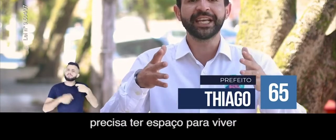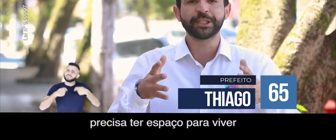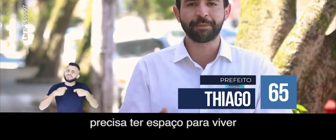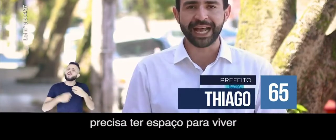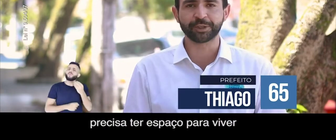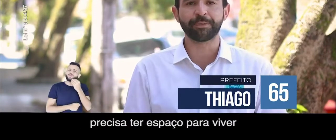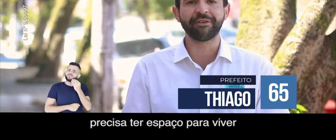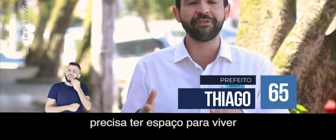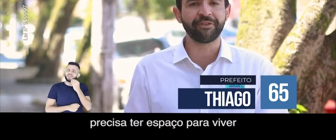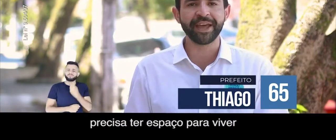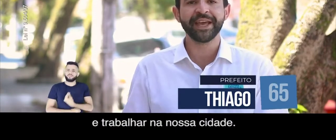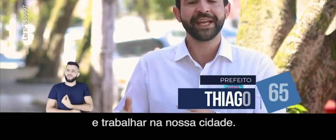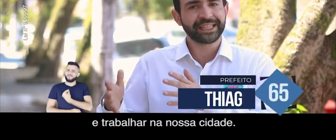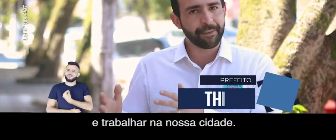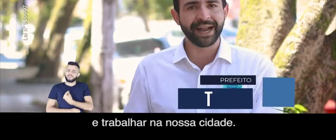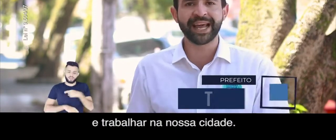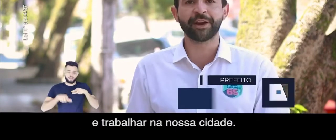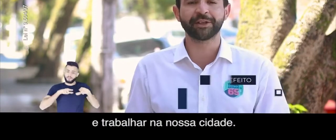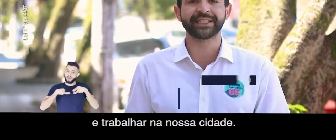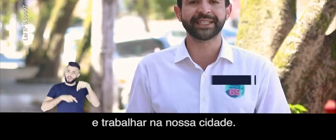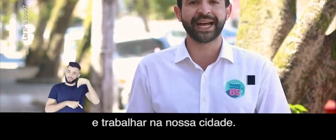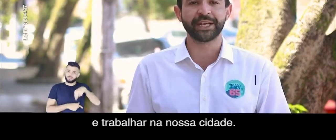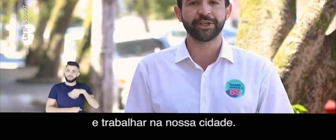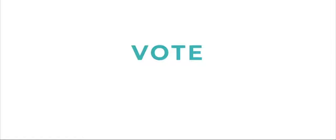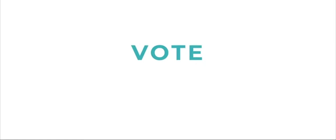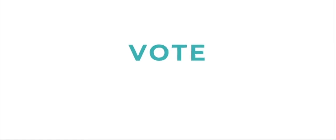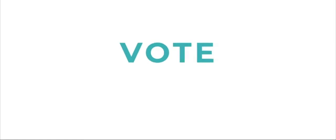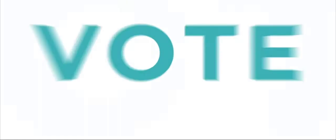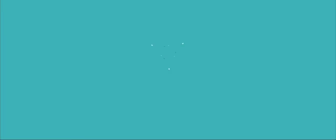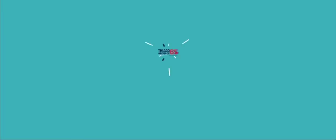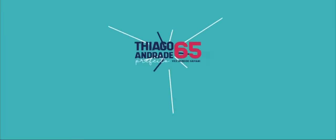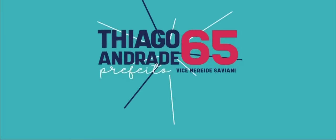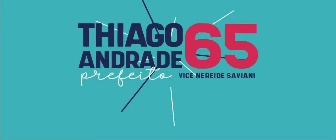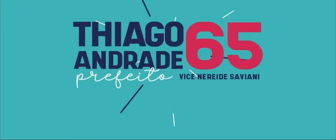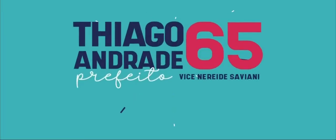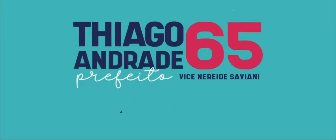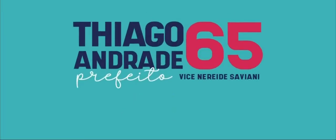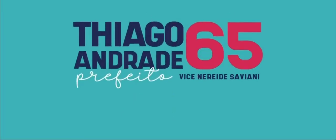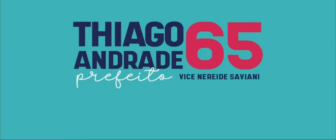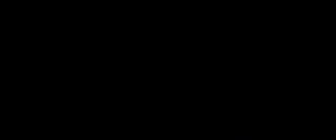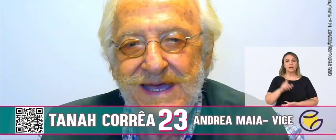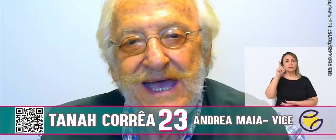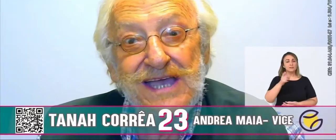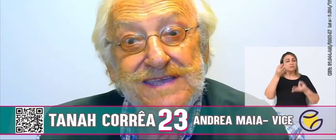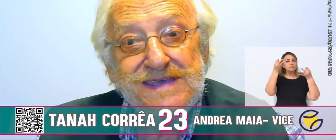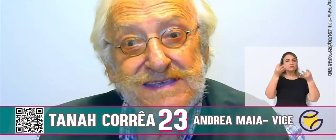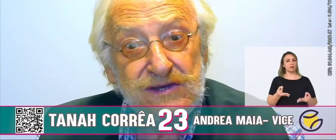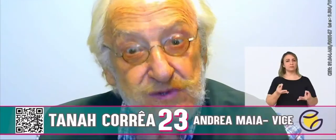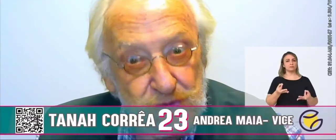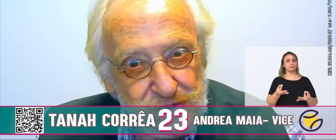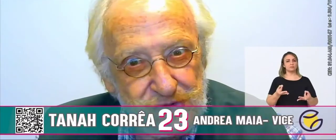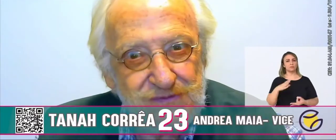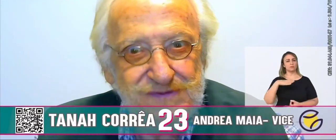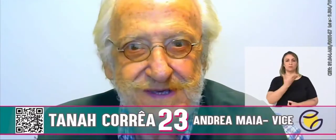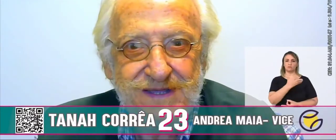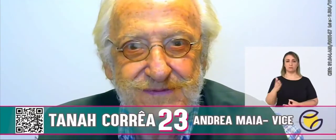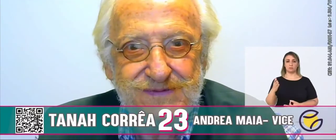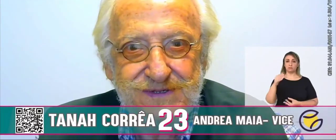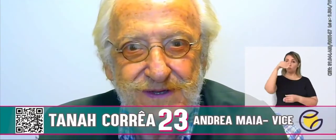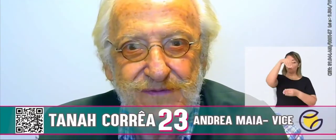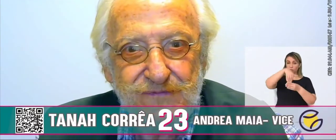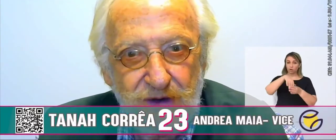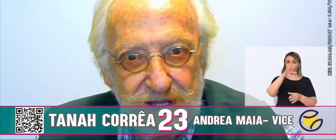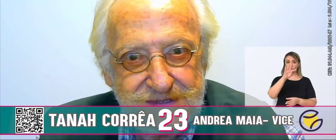precisa ter espaço para viver e trabalhar na nossa cidade. Vote Tiago Prefeito Mense. Seja justo, por